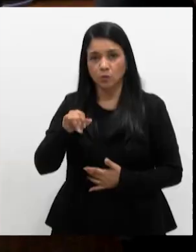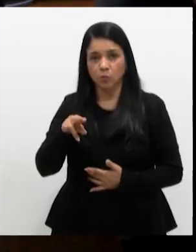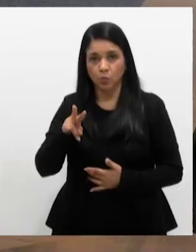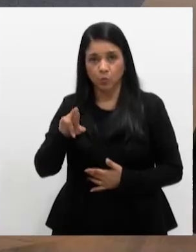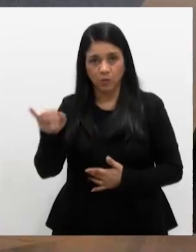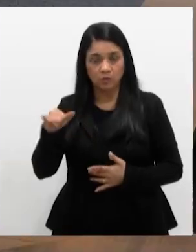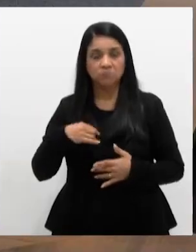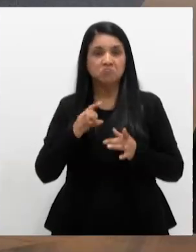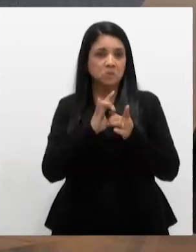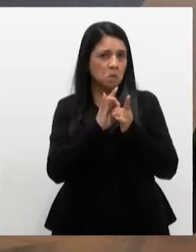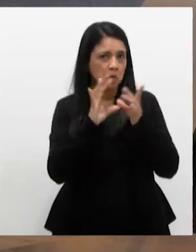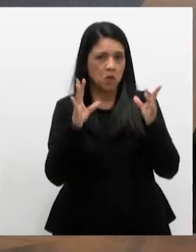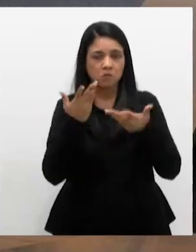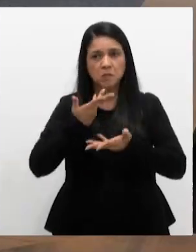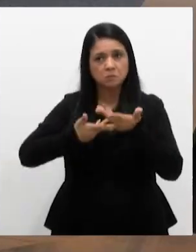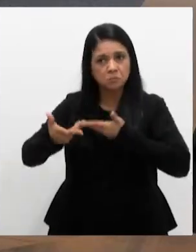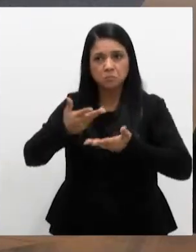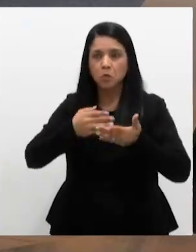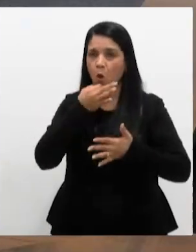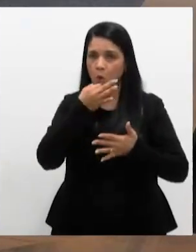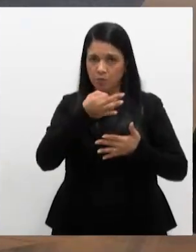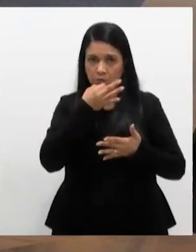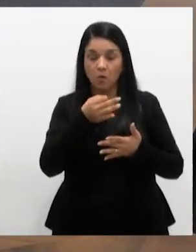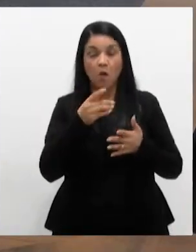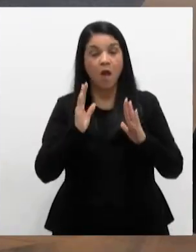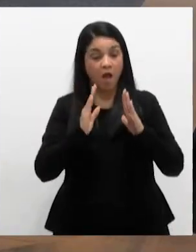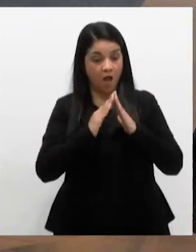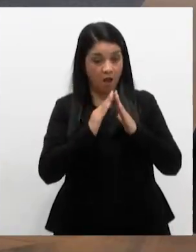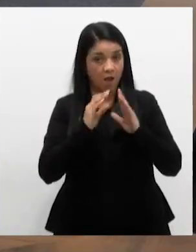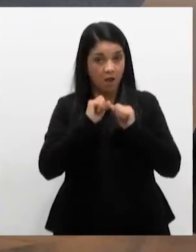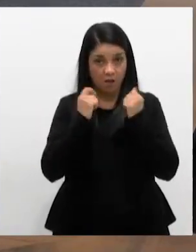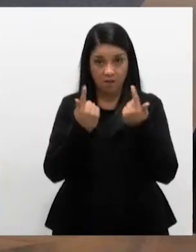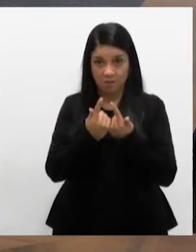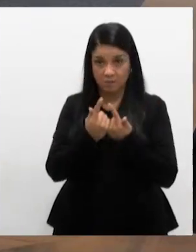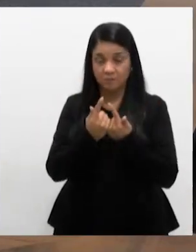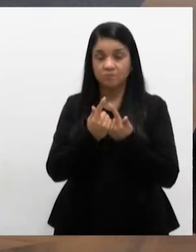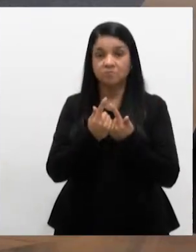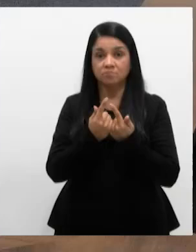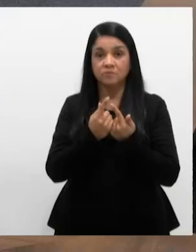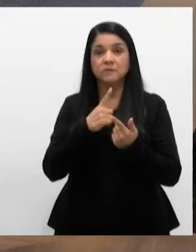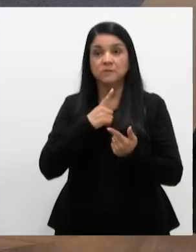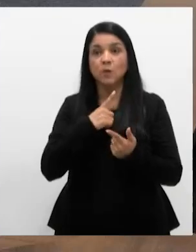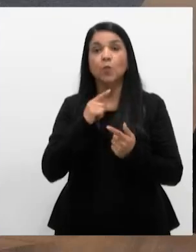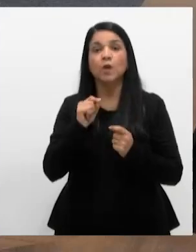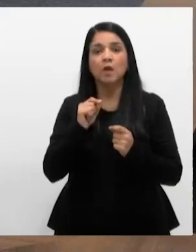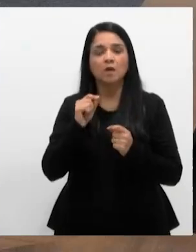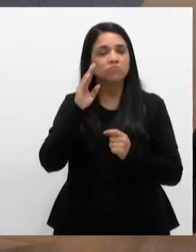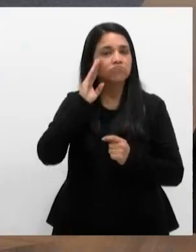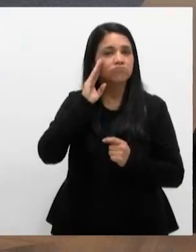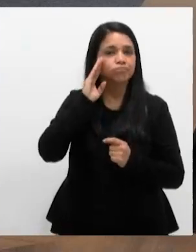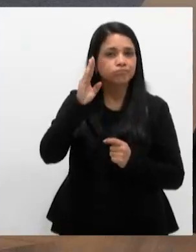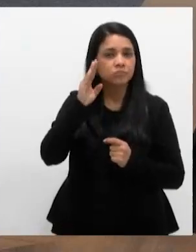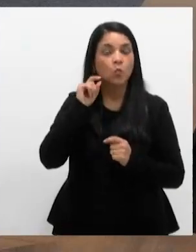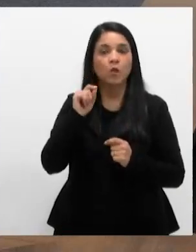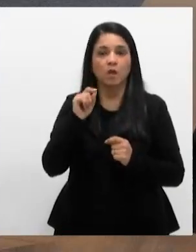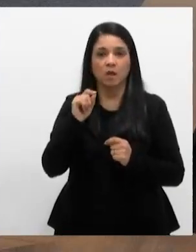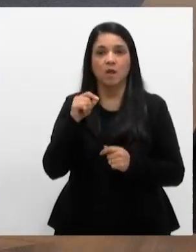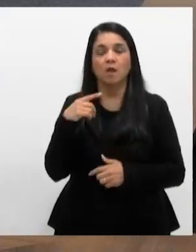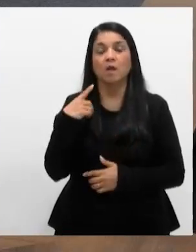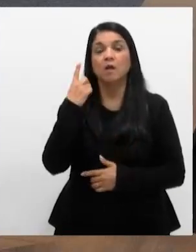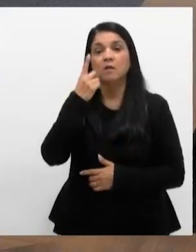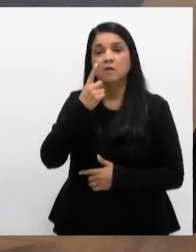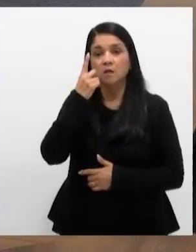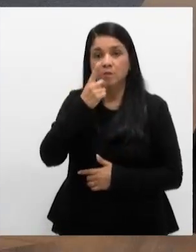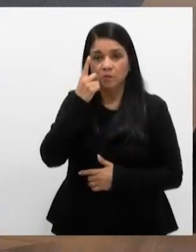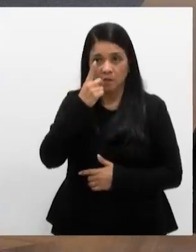democrática, mas, independente disso, a Casa tem primado também pela tecnicidade. É importante que, deputado Mink, a gente